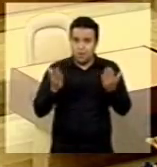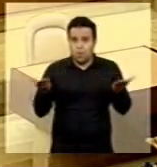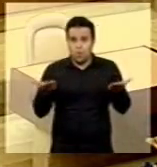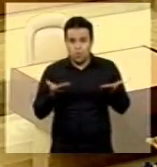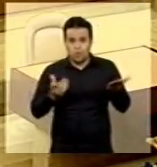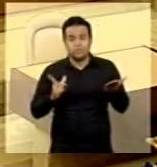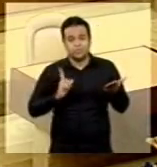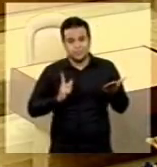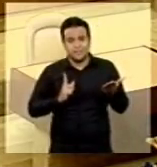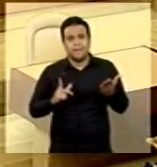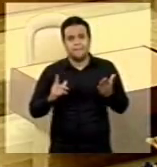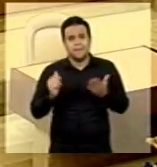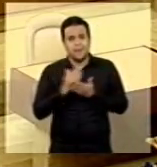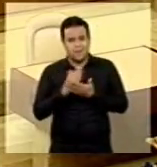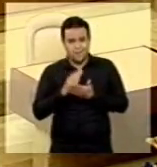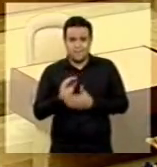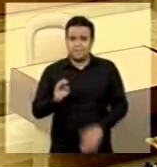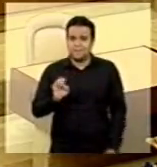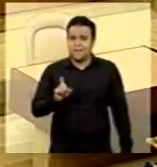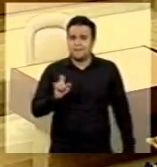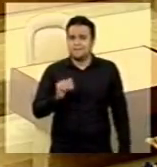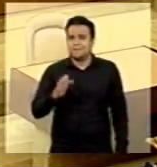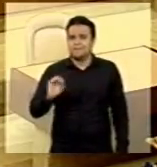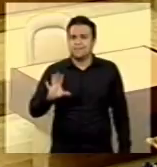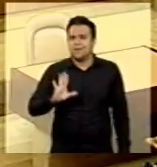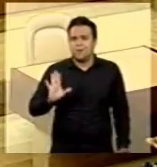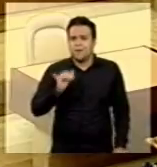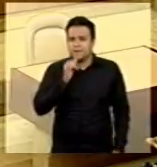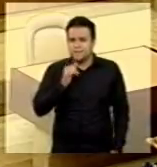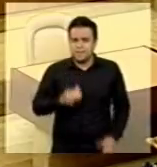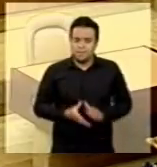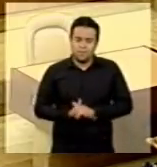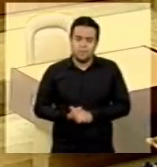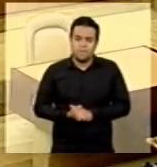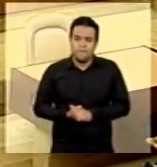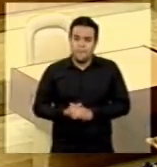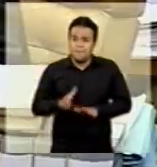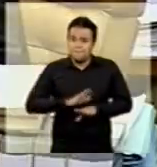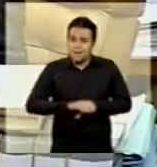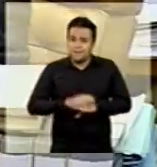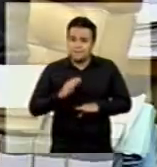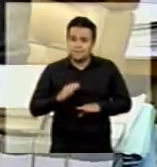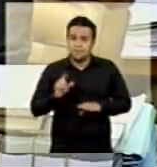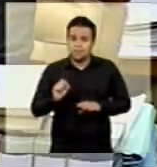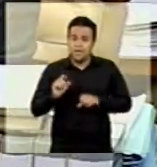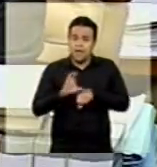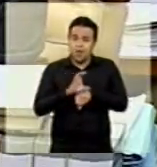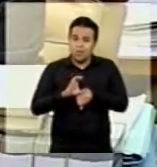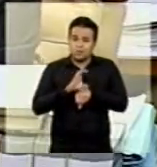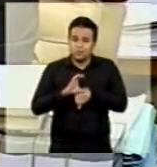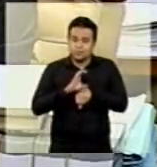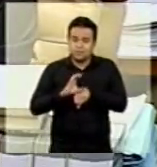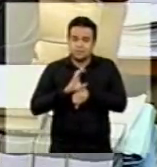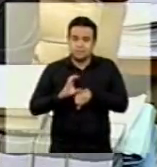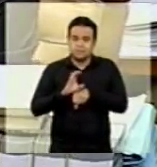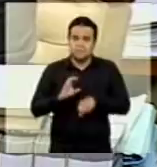algumas exceções, uma que talvez seja a mais conspícua de todas, a Constituição da